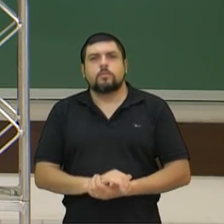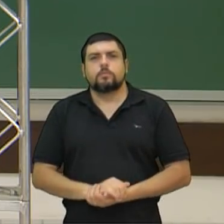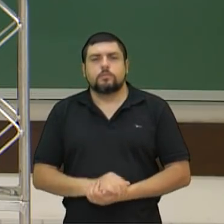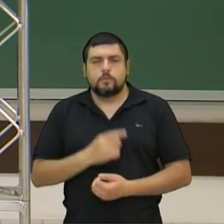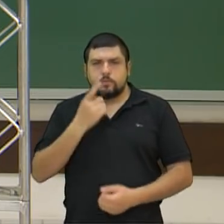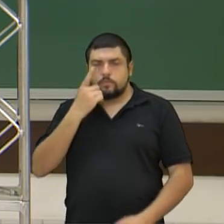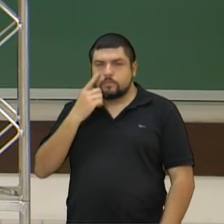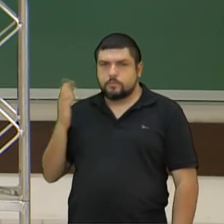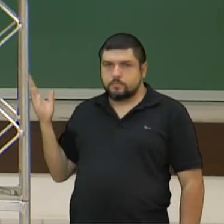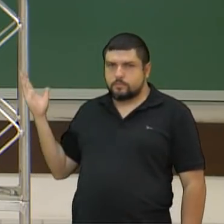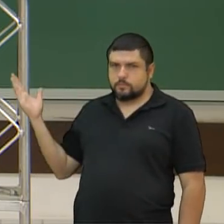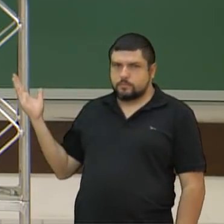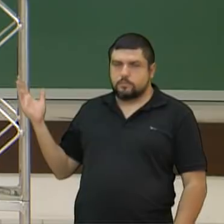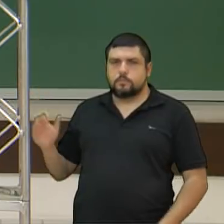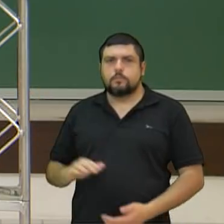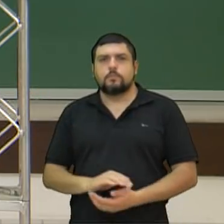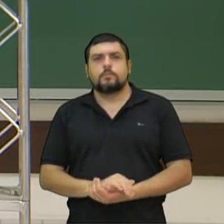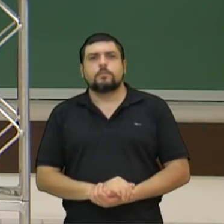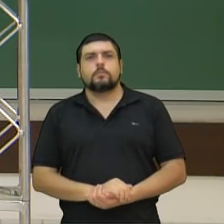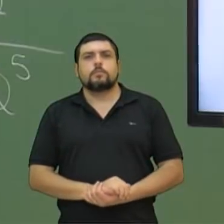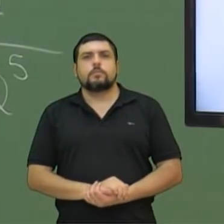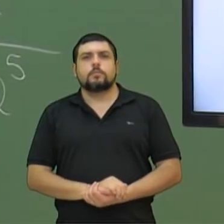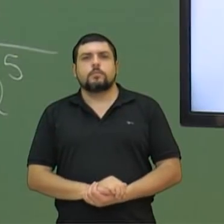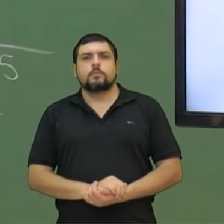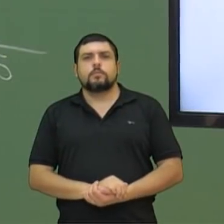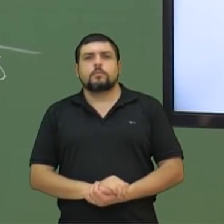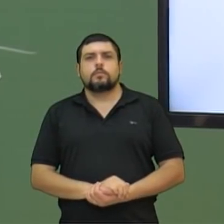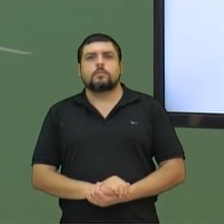esse 32 por 2 elevado a 5,